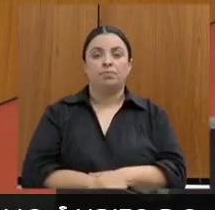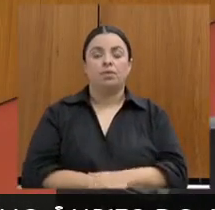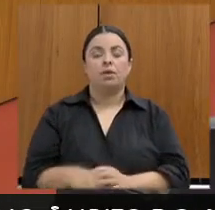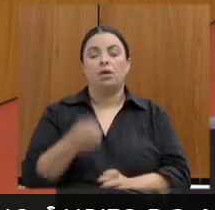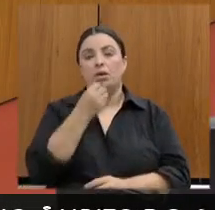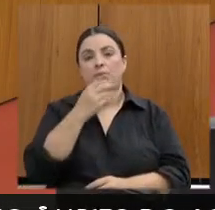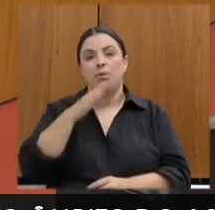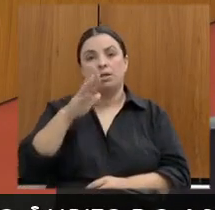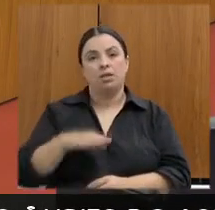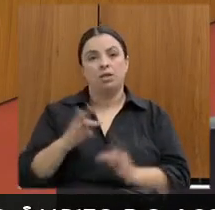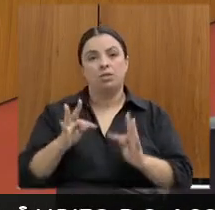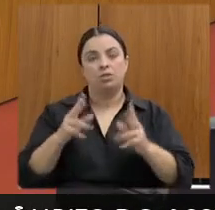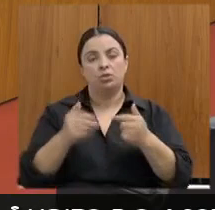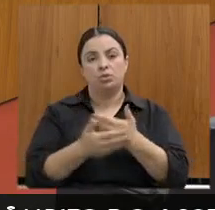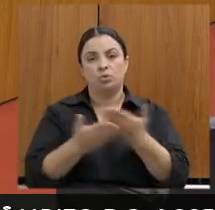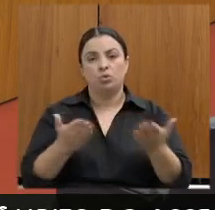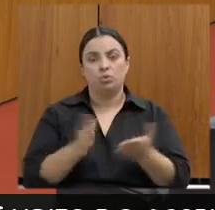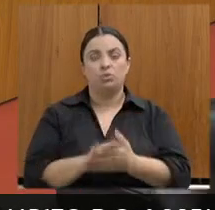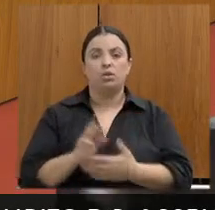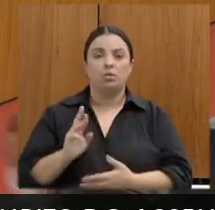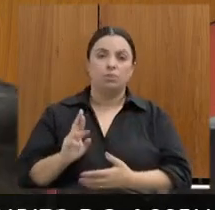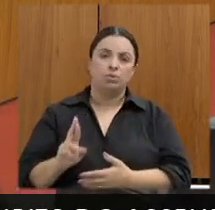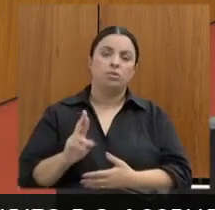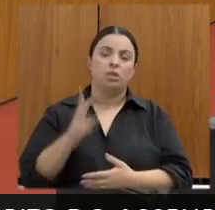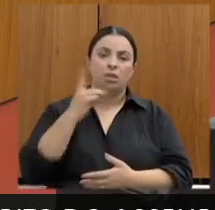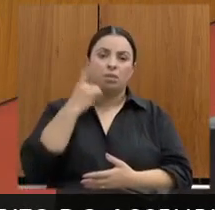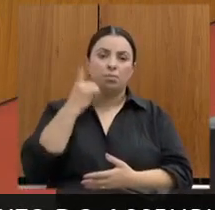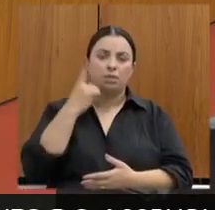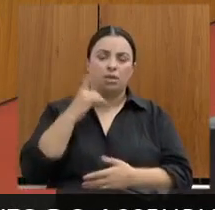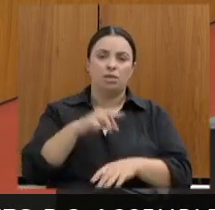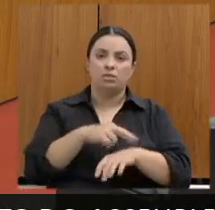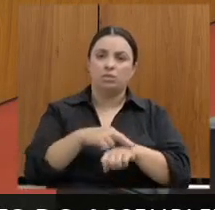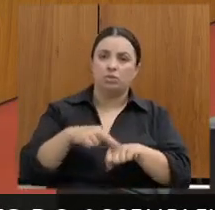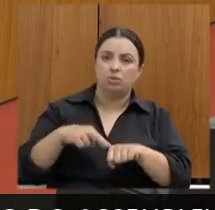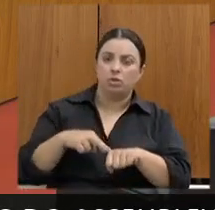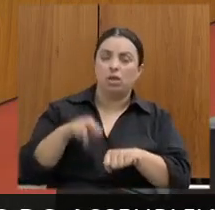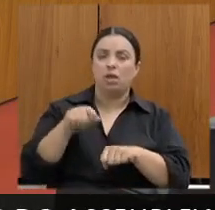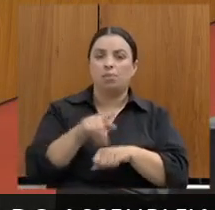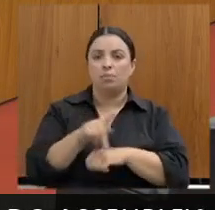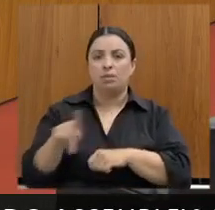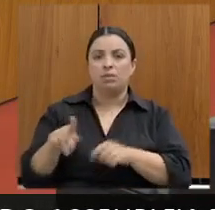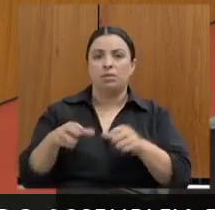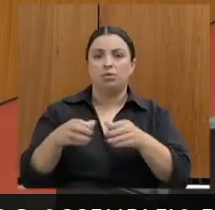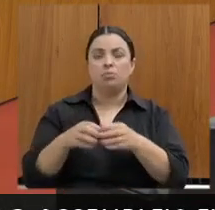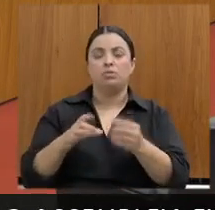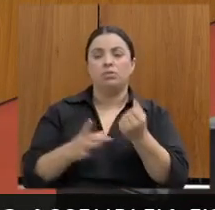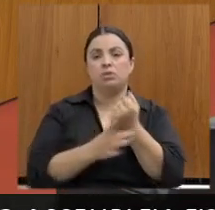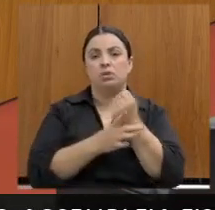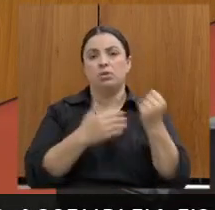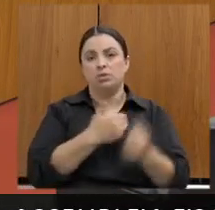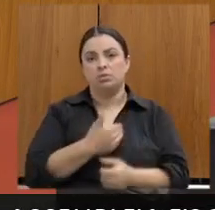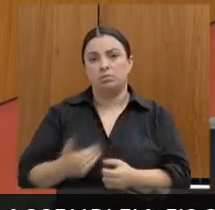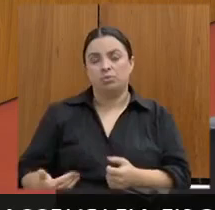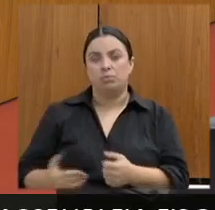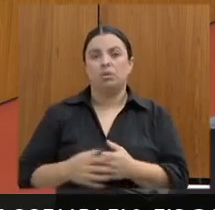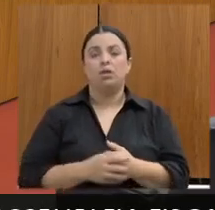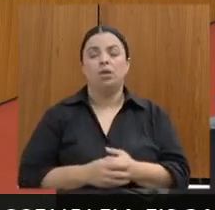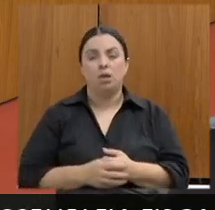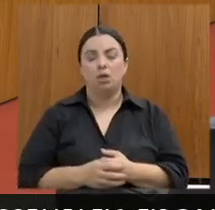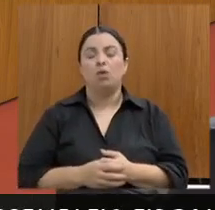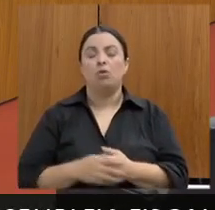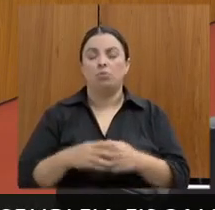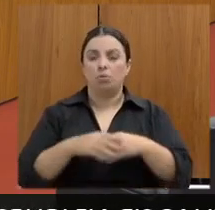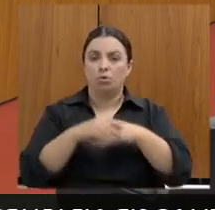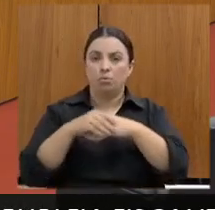todos em nome do deputado Sargento Rodrigues presidente da Comissão de Segurança Pública cumprimento